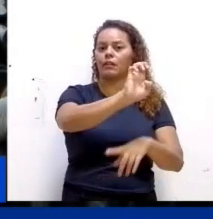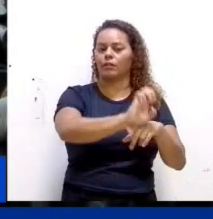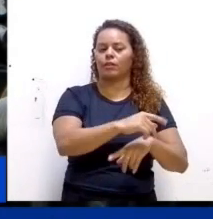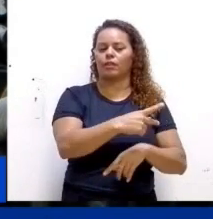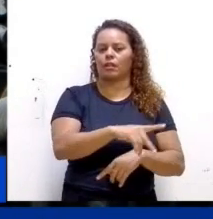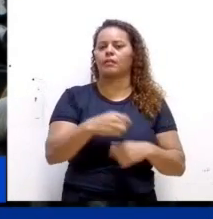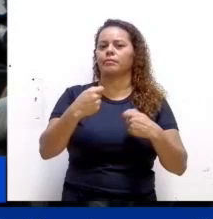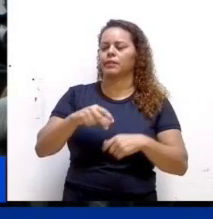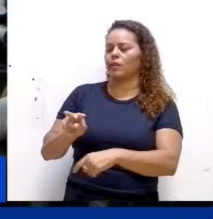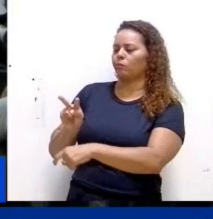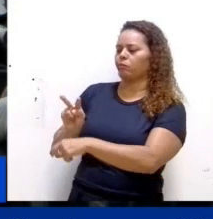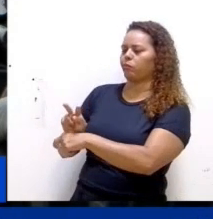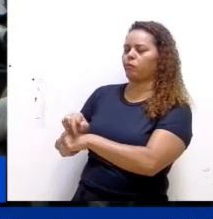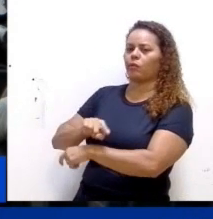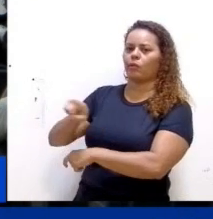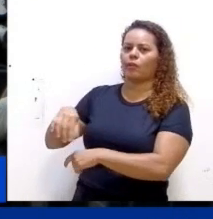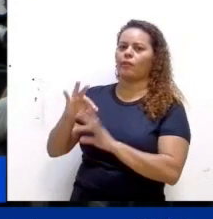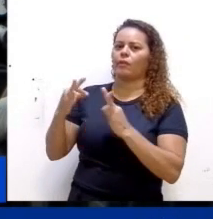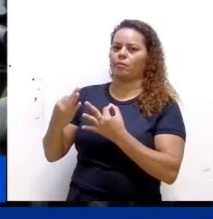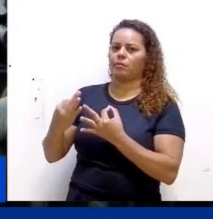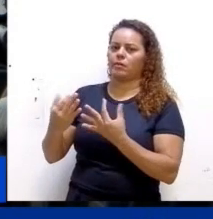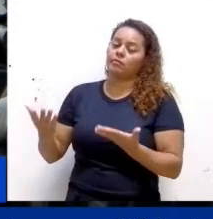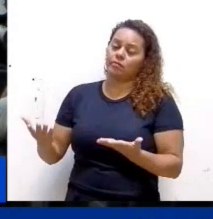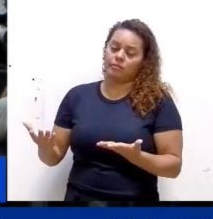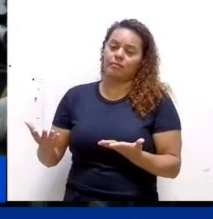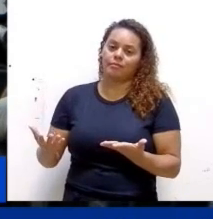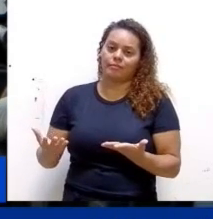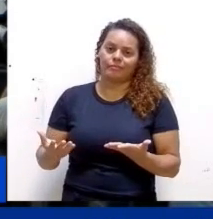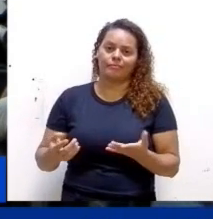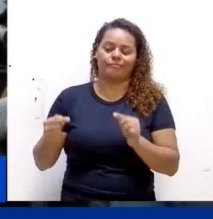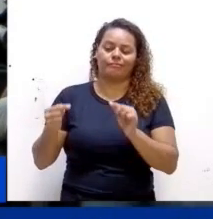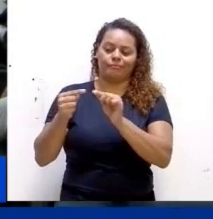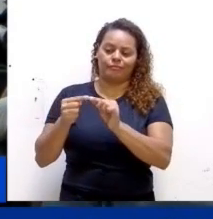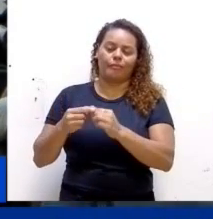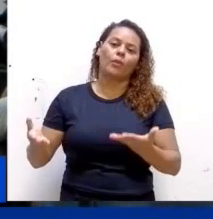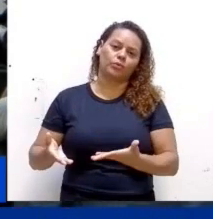Porque família é tudo isso. É por isso que eu disse que ela é importante.